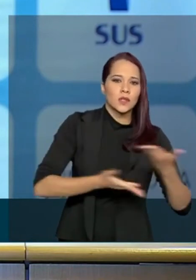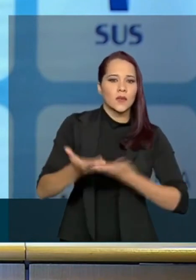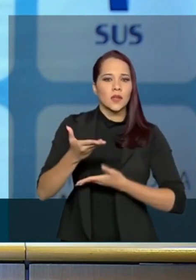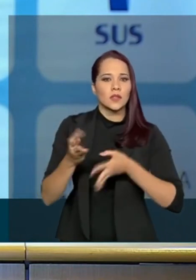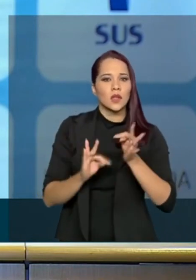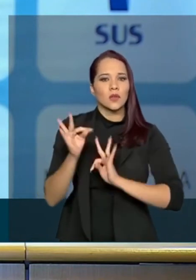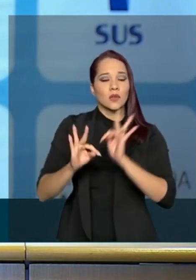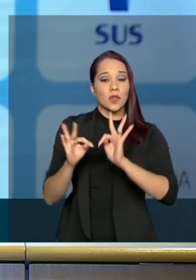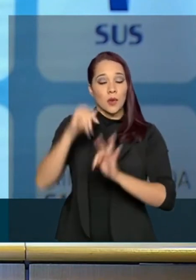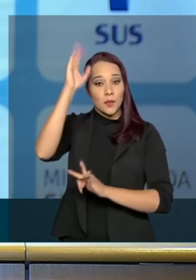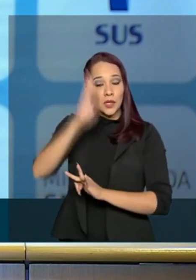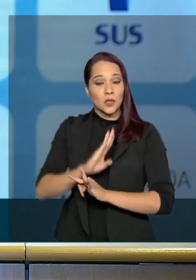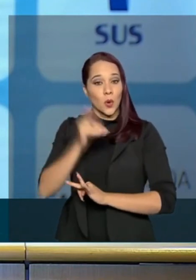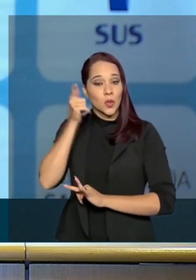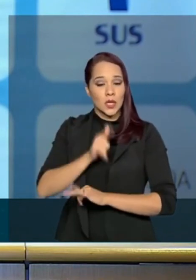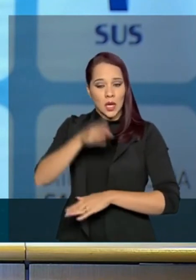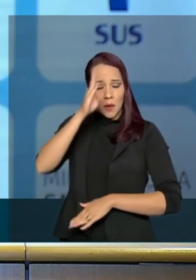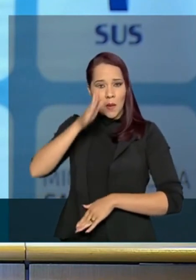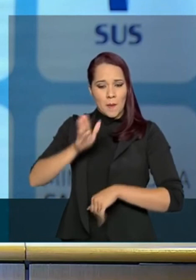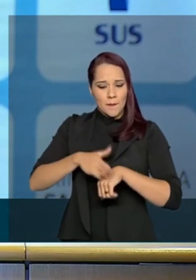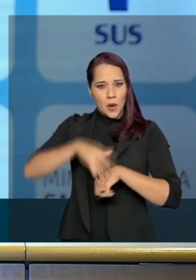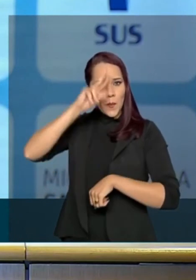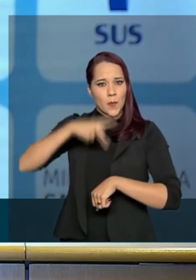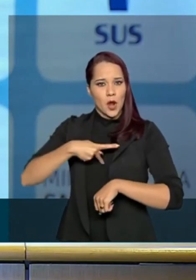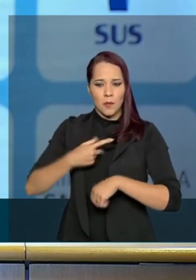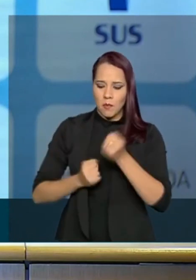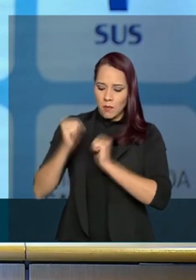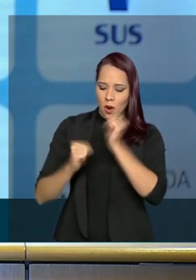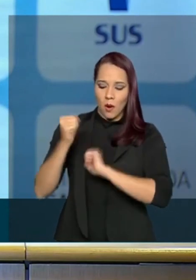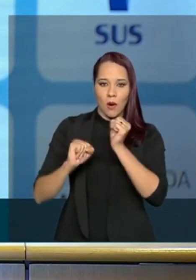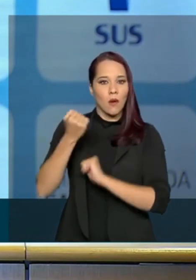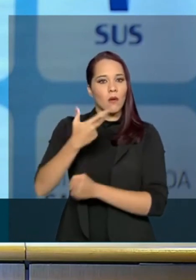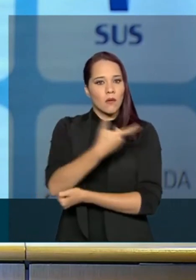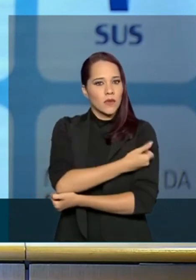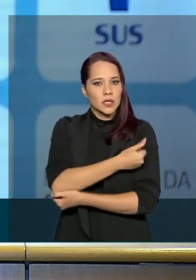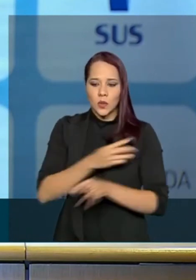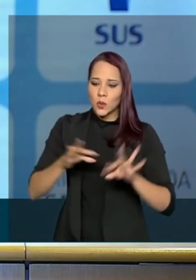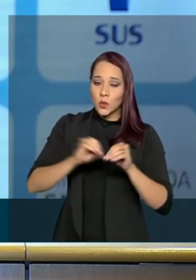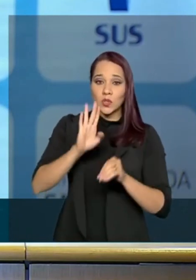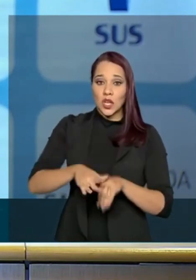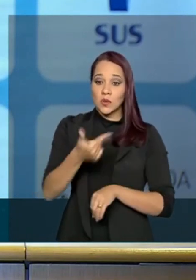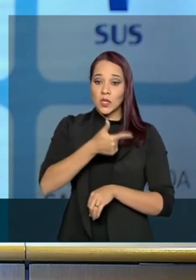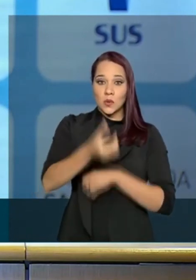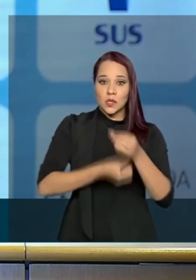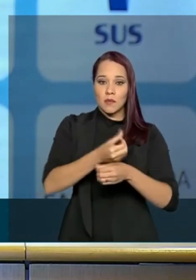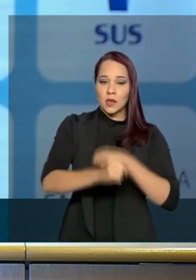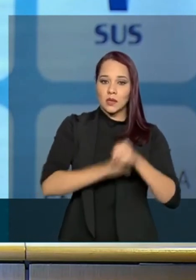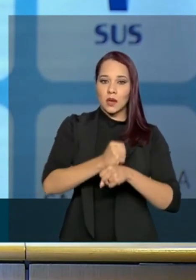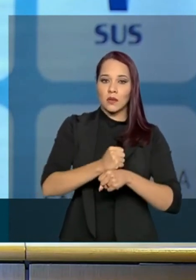tecnologia para que o Brasil se torne autossuficiente para a produção integral da vacina já no segundo semestre de